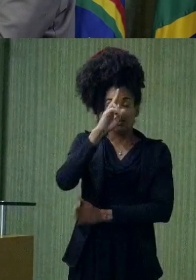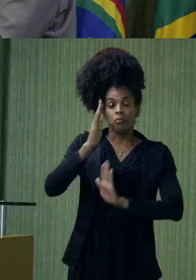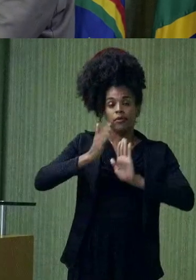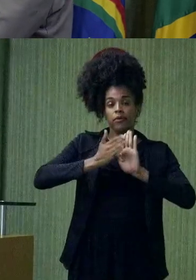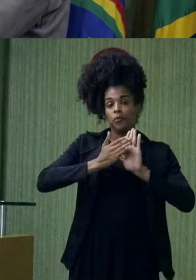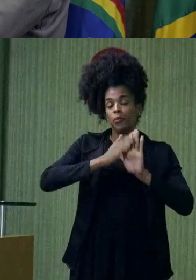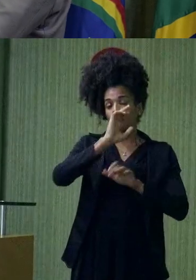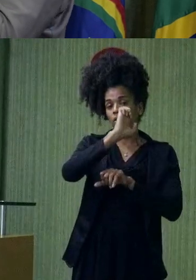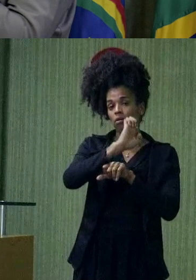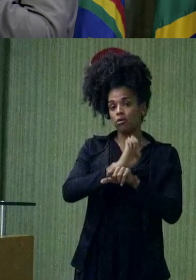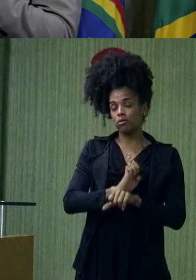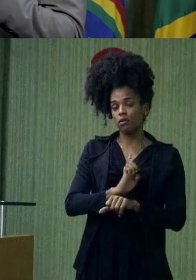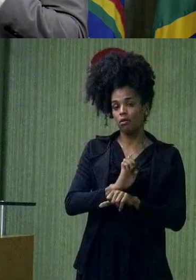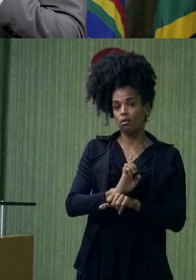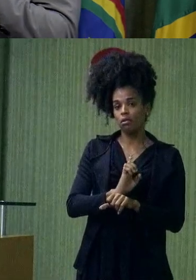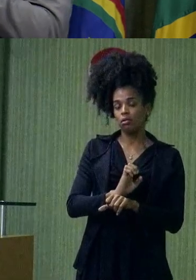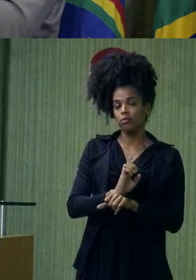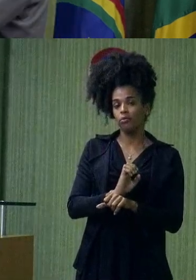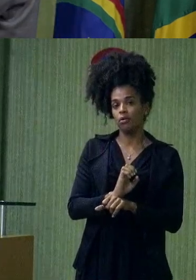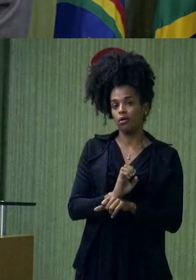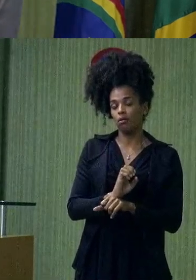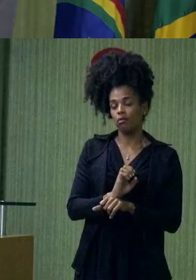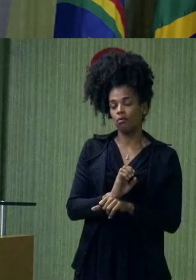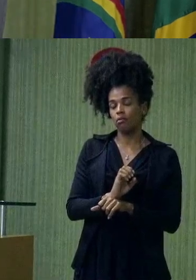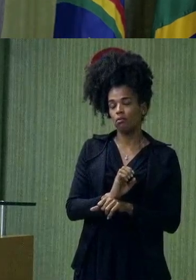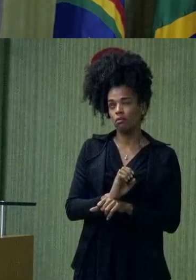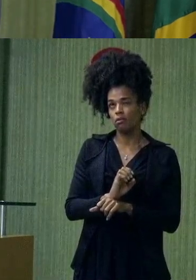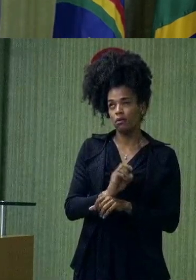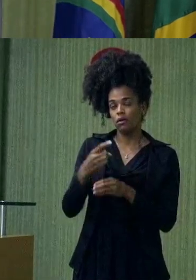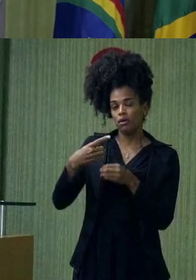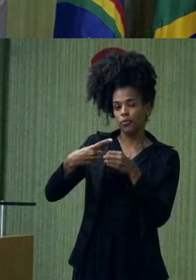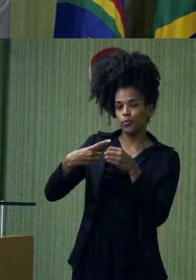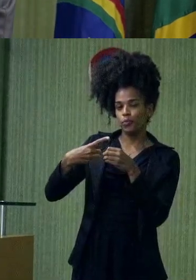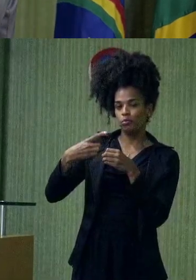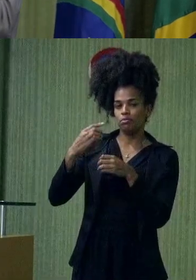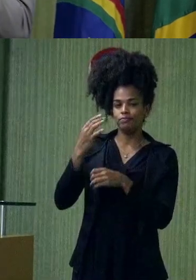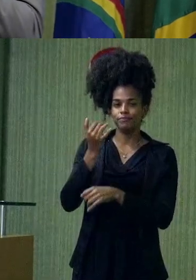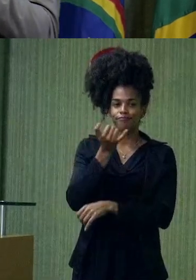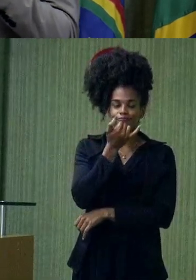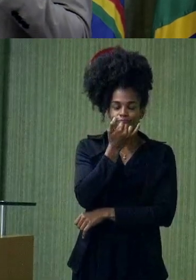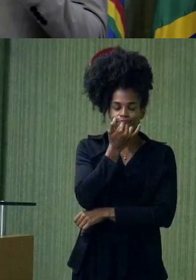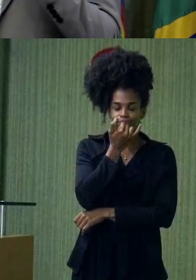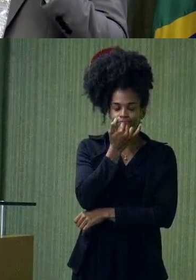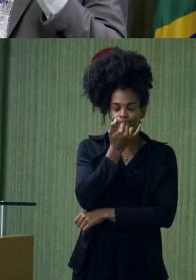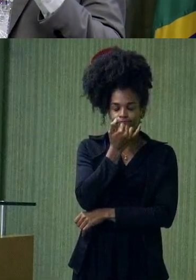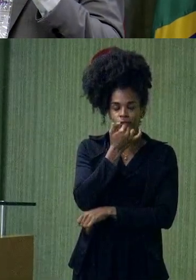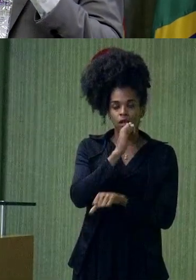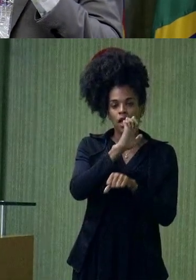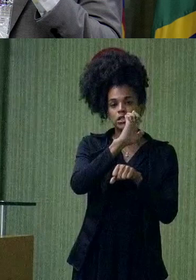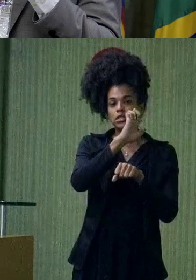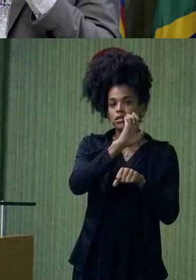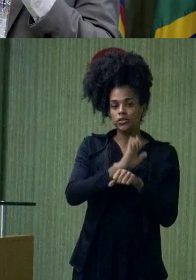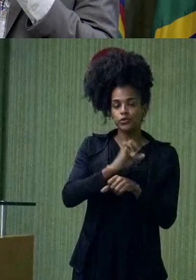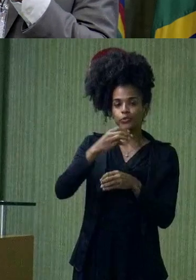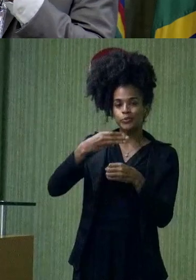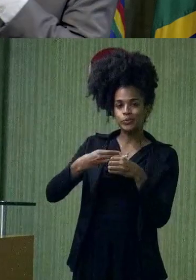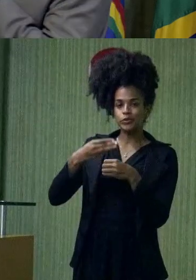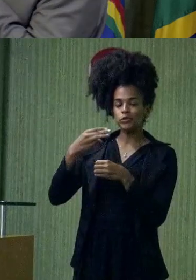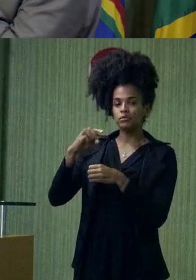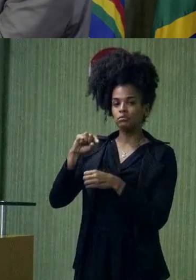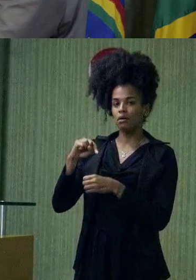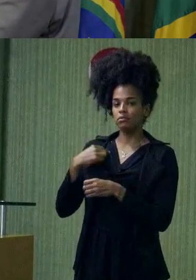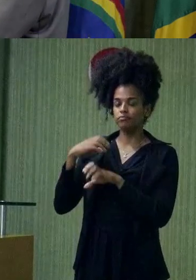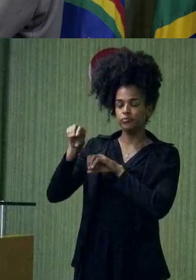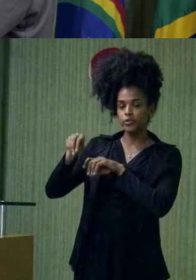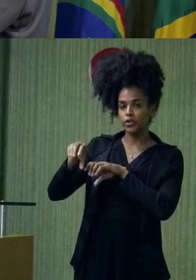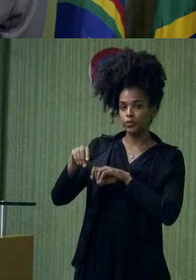Estadual distrital e Municipal de Educação que deverão ser discutidos Após a aprovação do pne